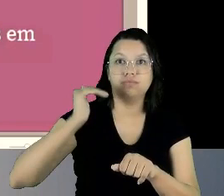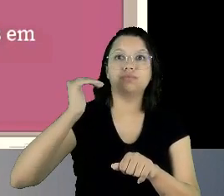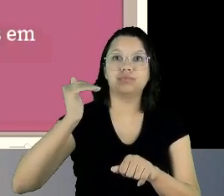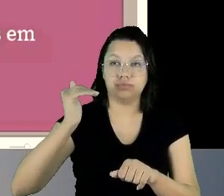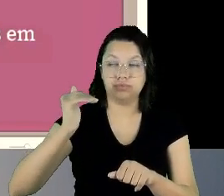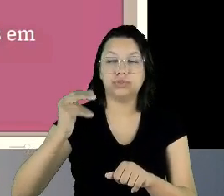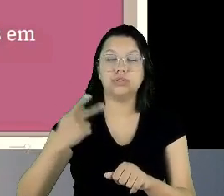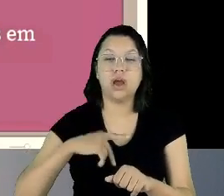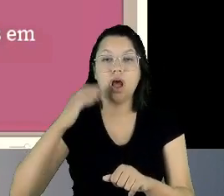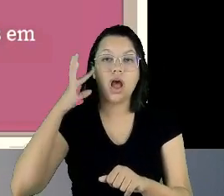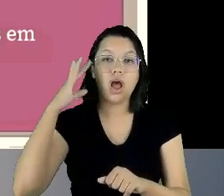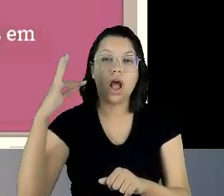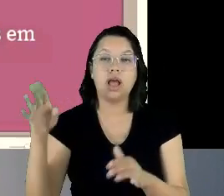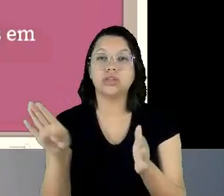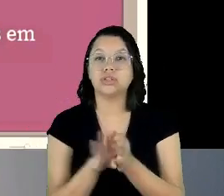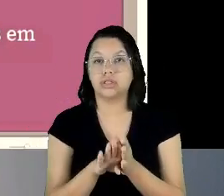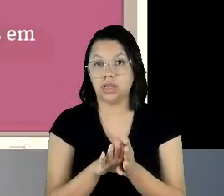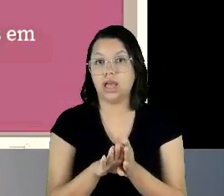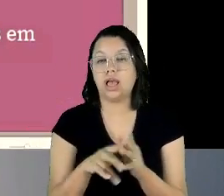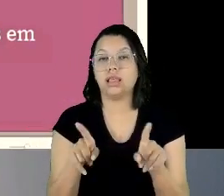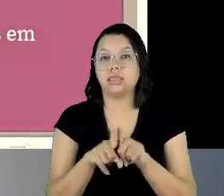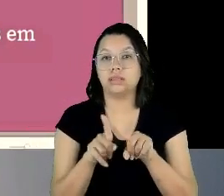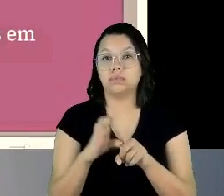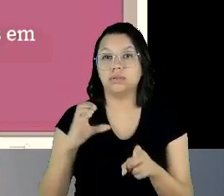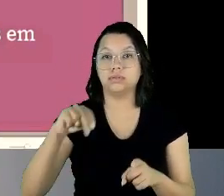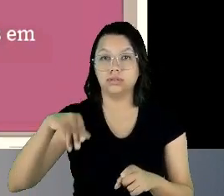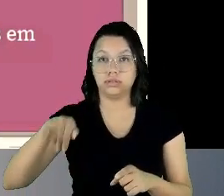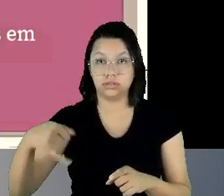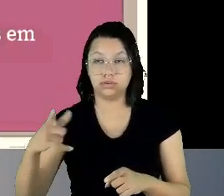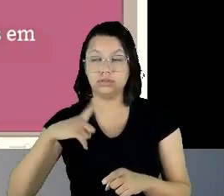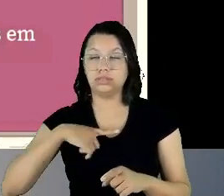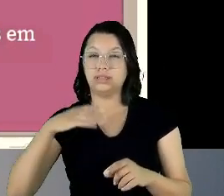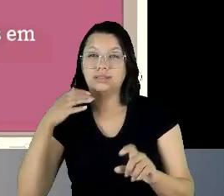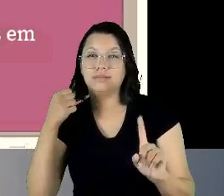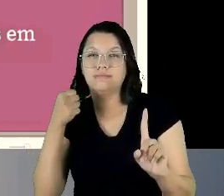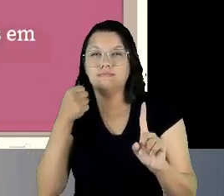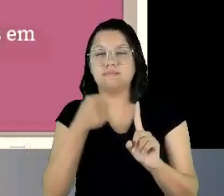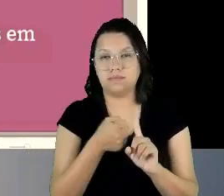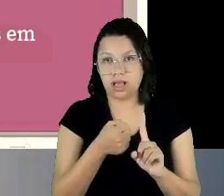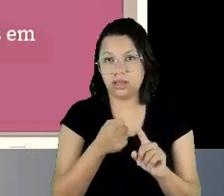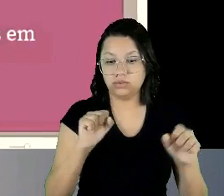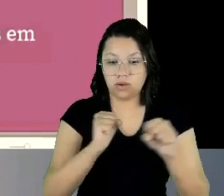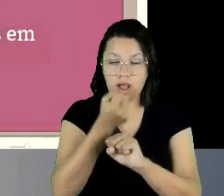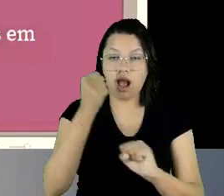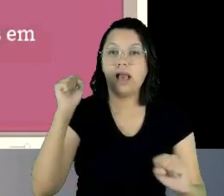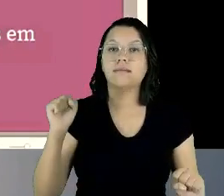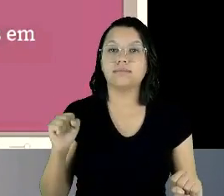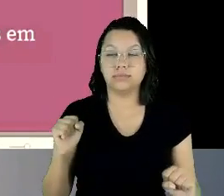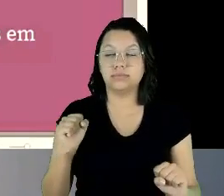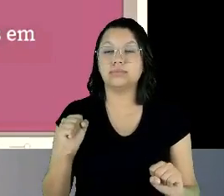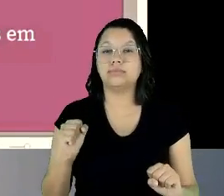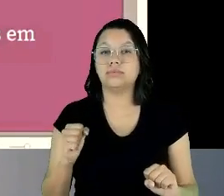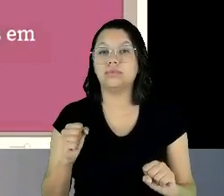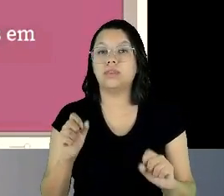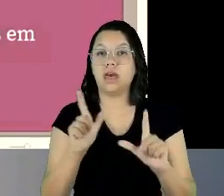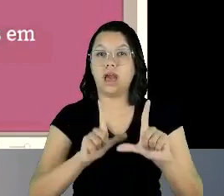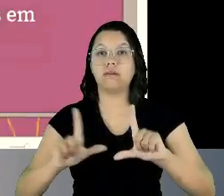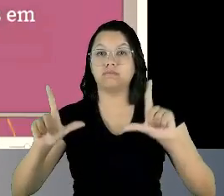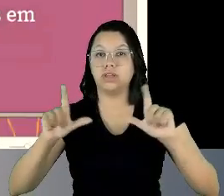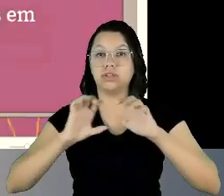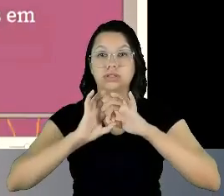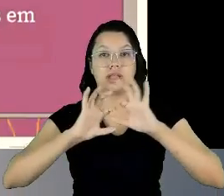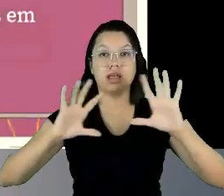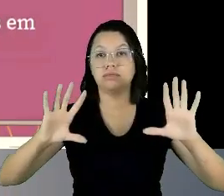Nosso sonho, a gente diz, é chegar também no CNJ e ter esse impacto amplo. E a página está